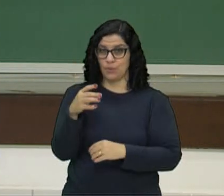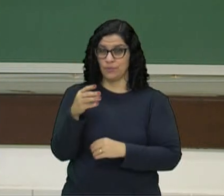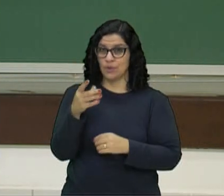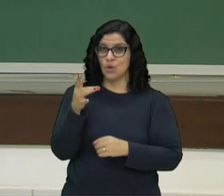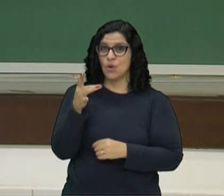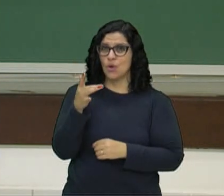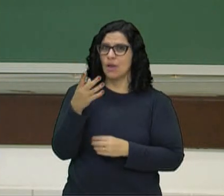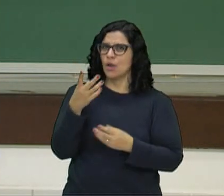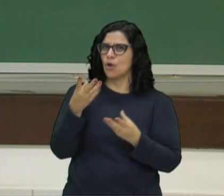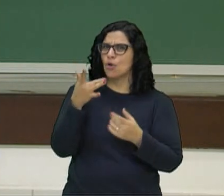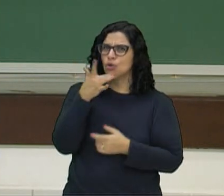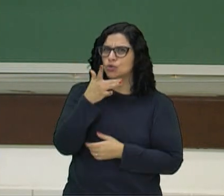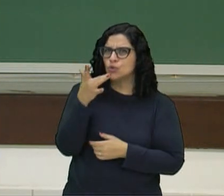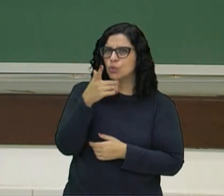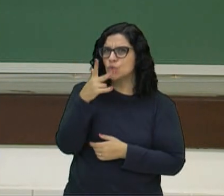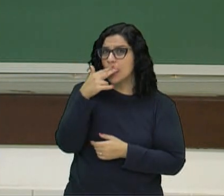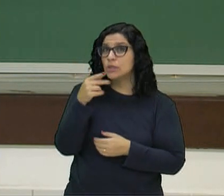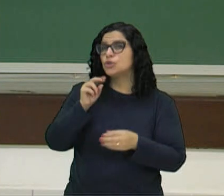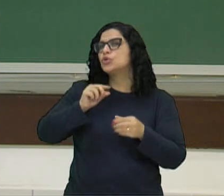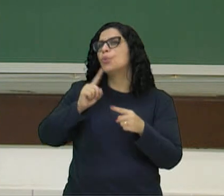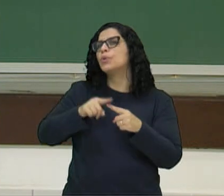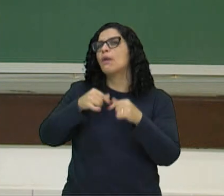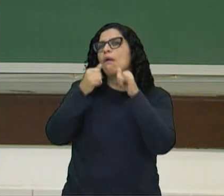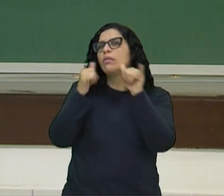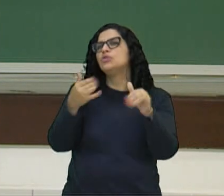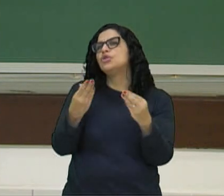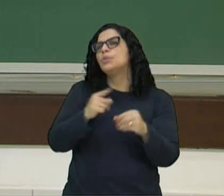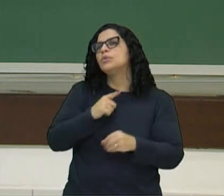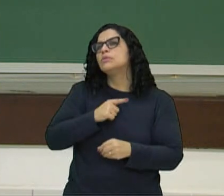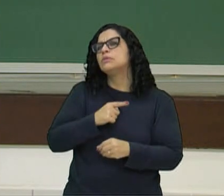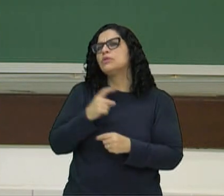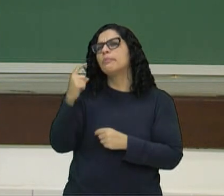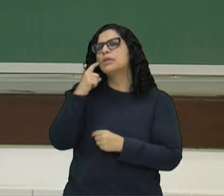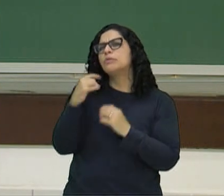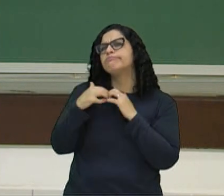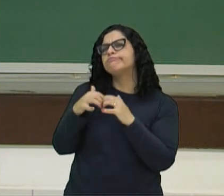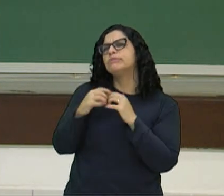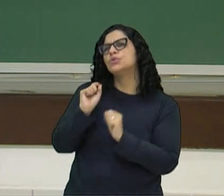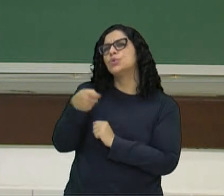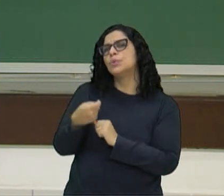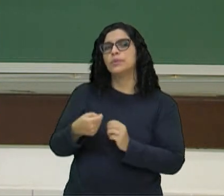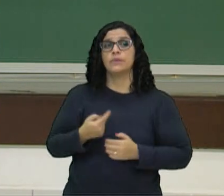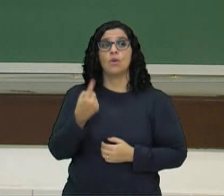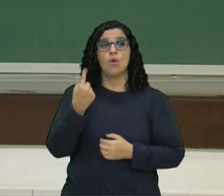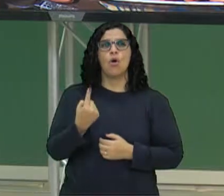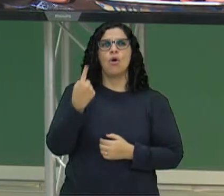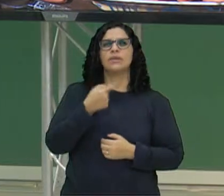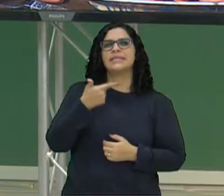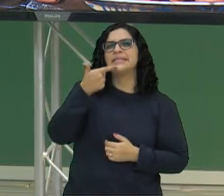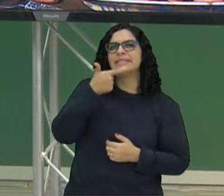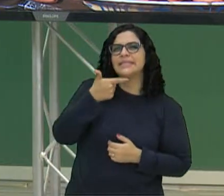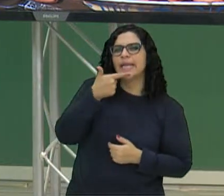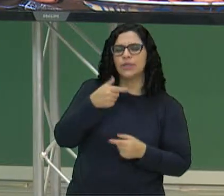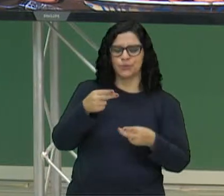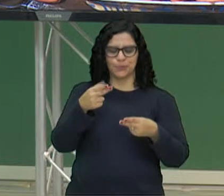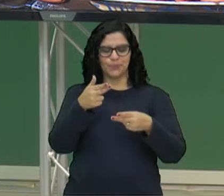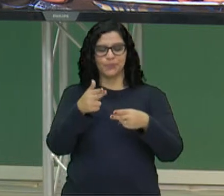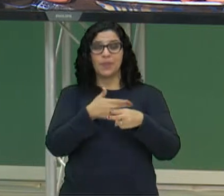ou ele gosta porque tem muita energia dentro? Já pensou? Então, lá, queijo,